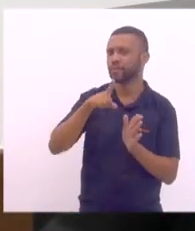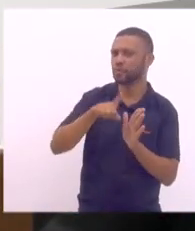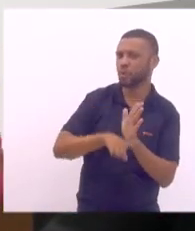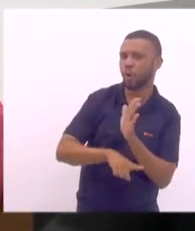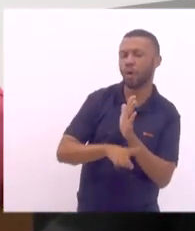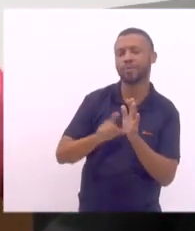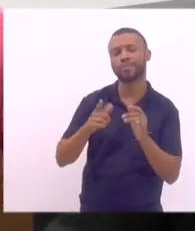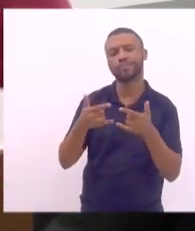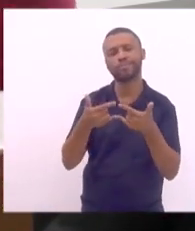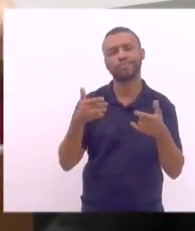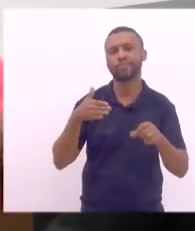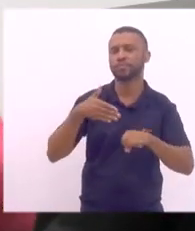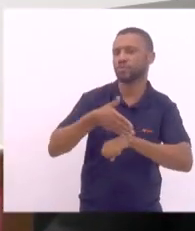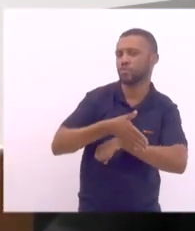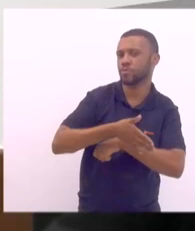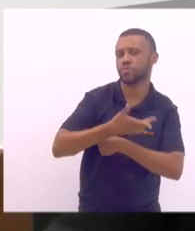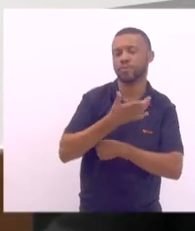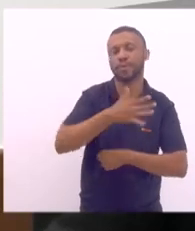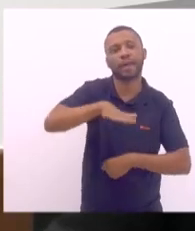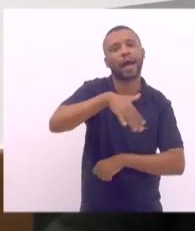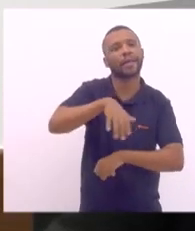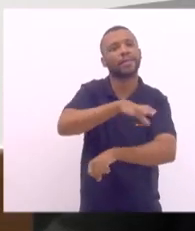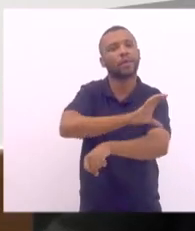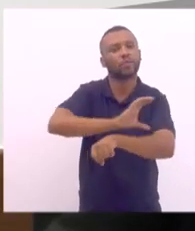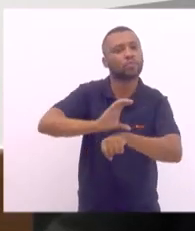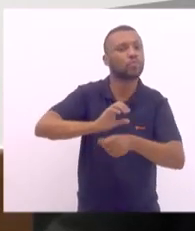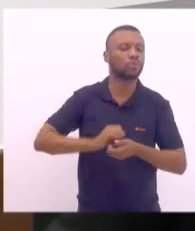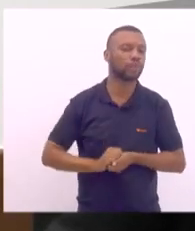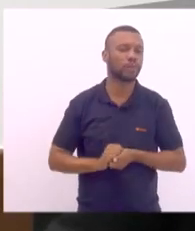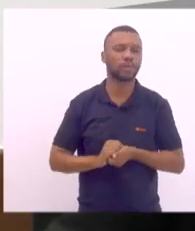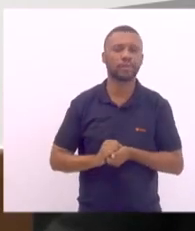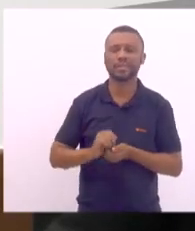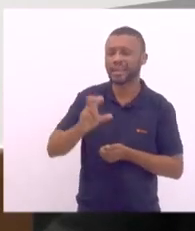para ter algo na cultura, uma meia entrada.